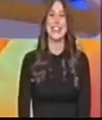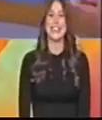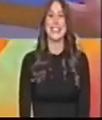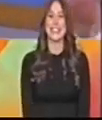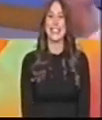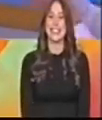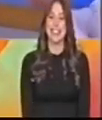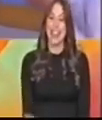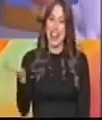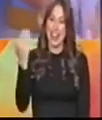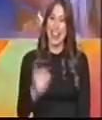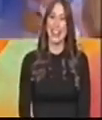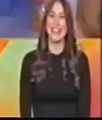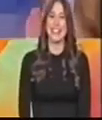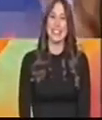Anda aqui.